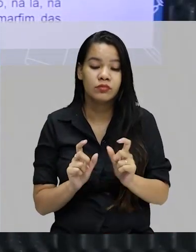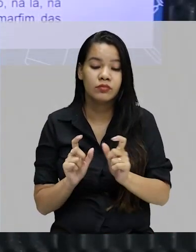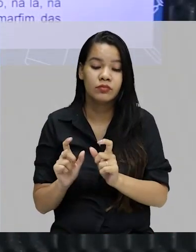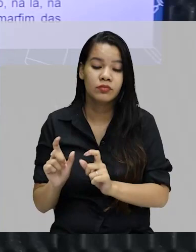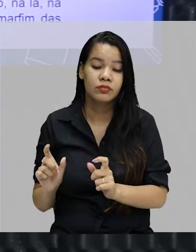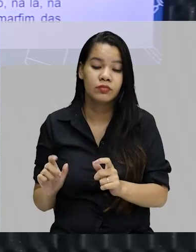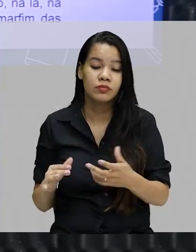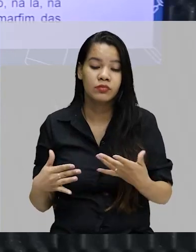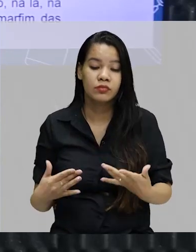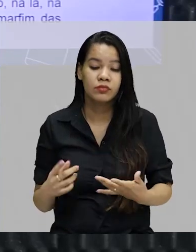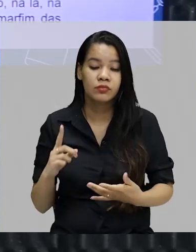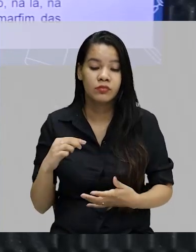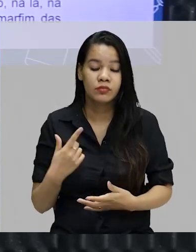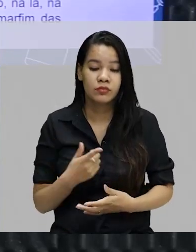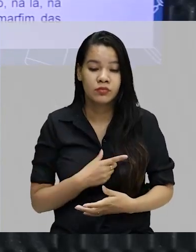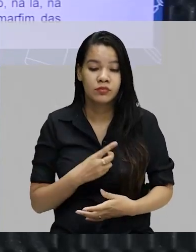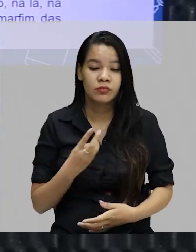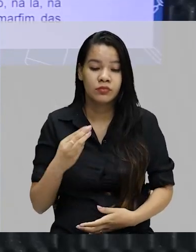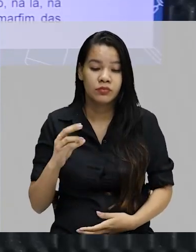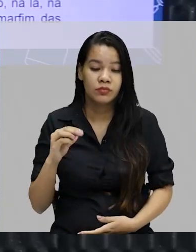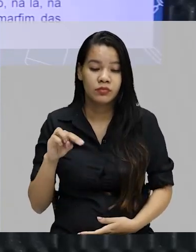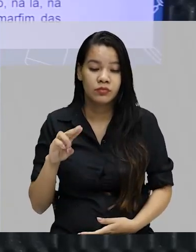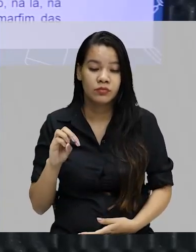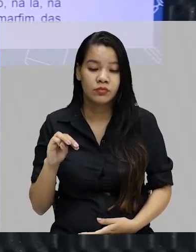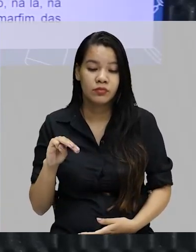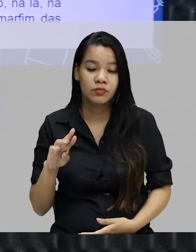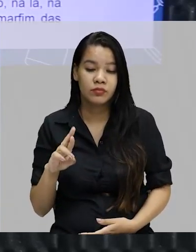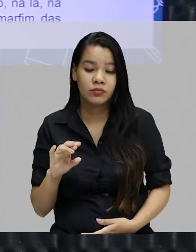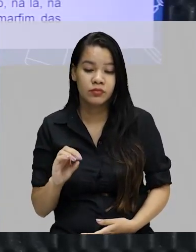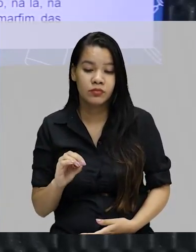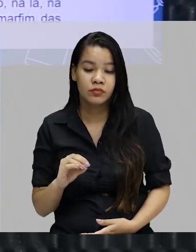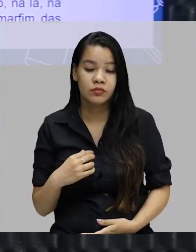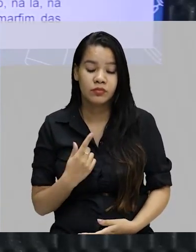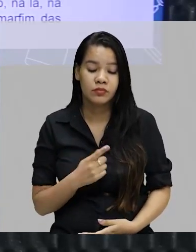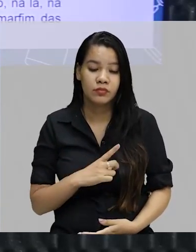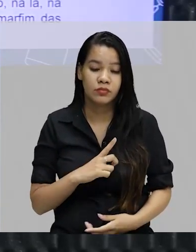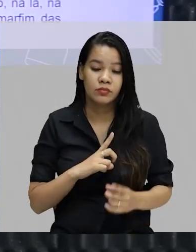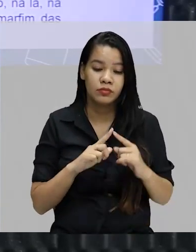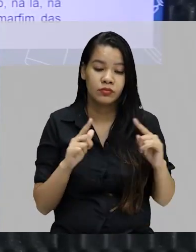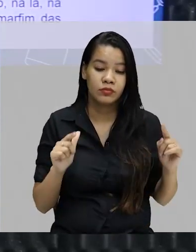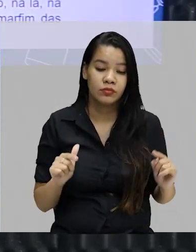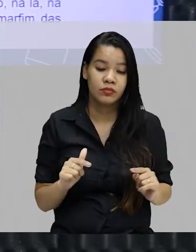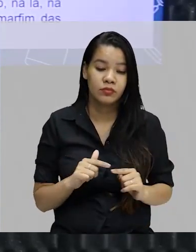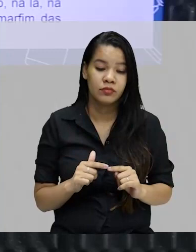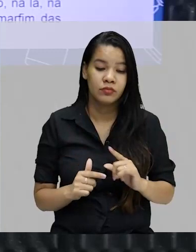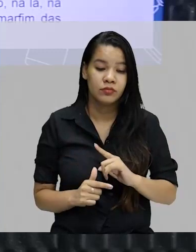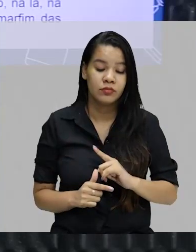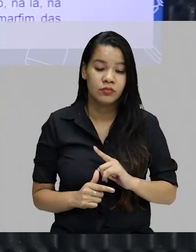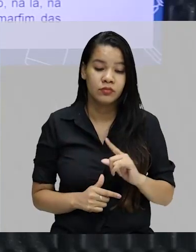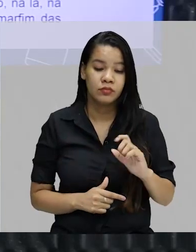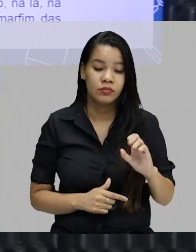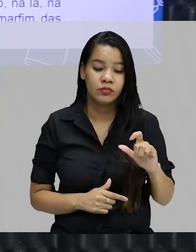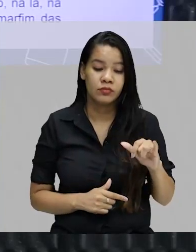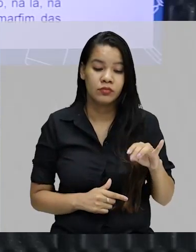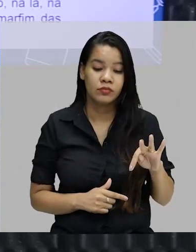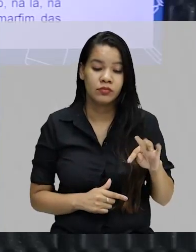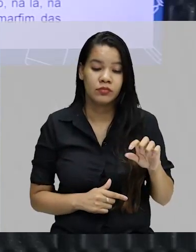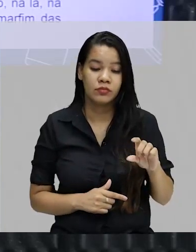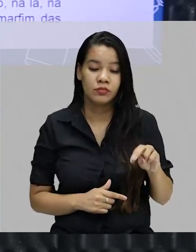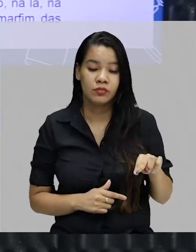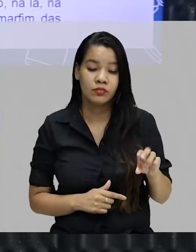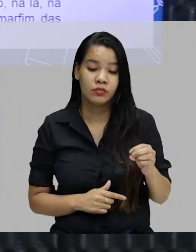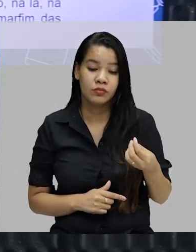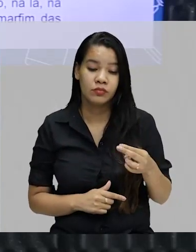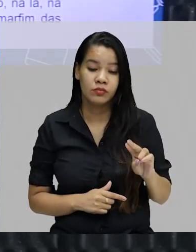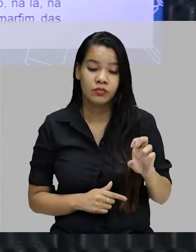nosso monômero. Olha só aqui no quadro, turminha. Nós temos o etileno ou eteno, né, se você quiser chamar assim